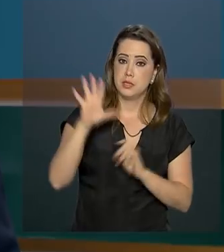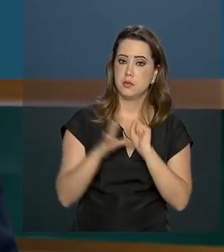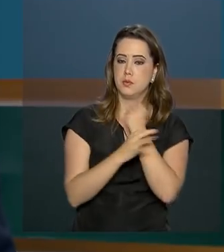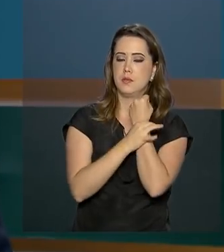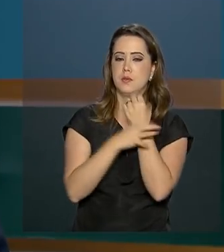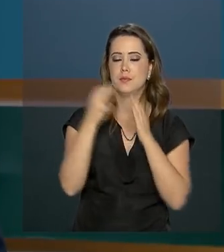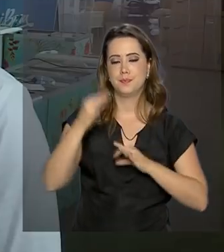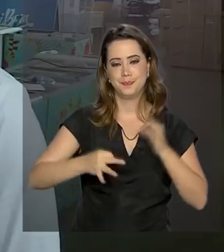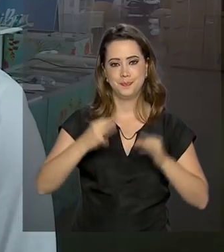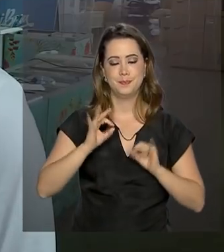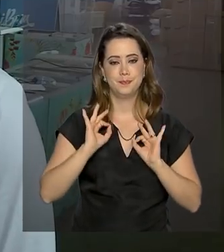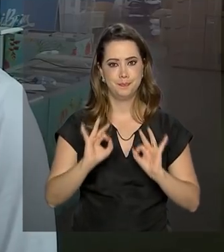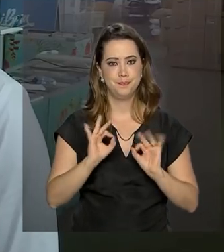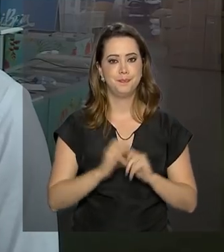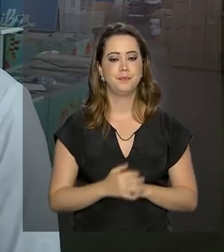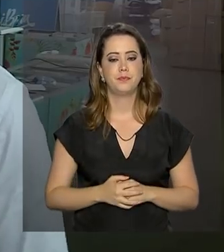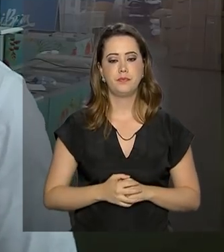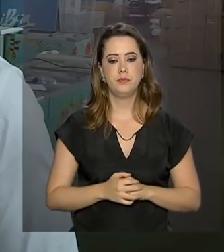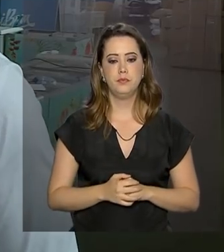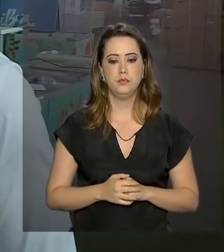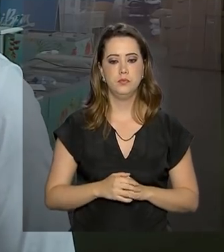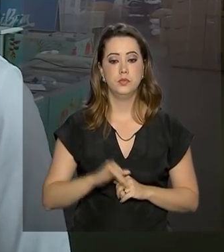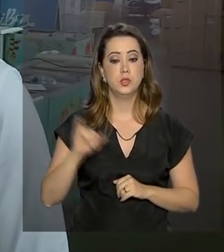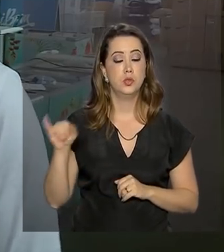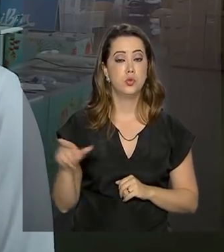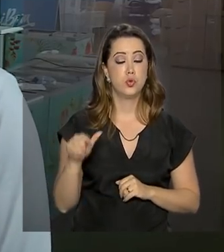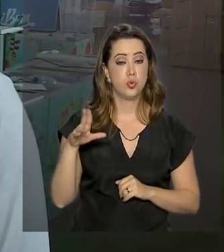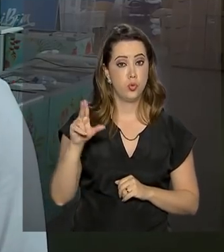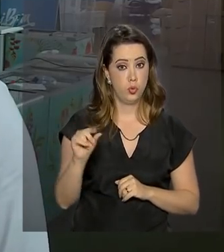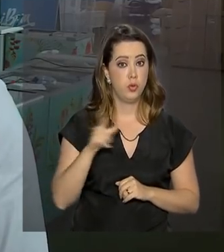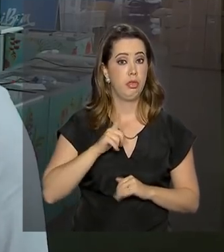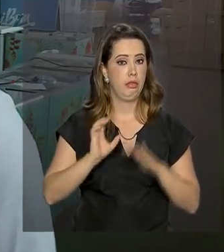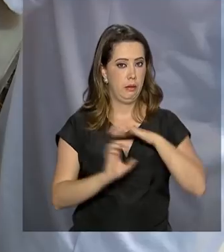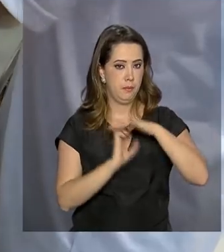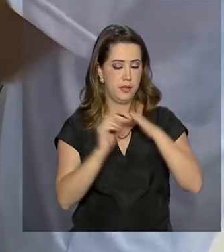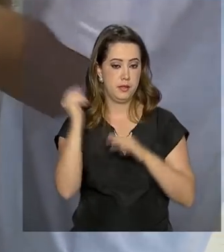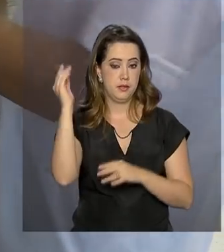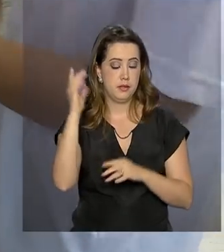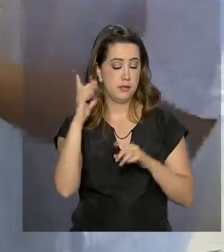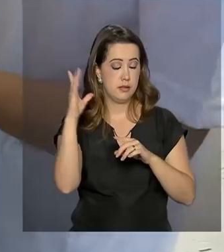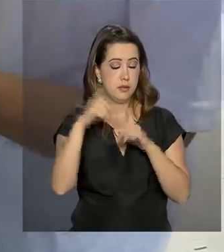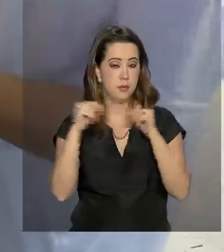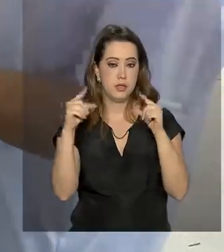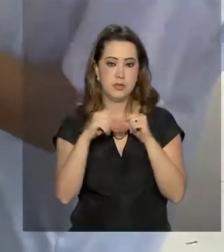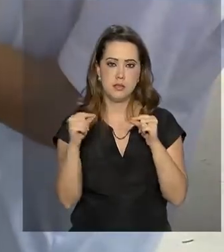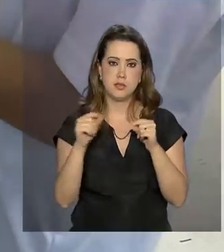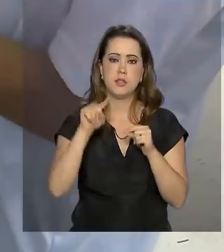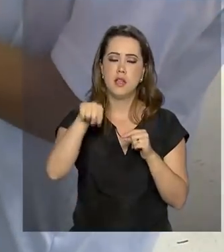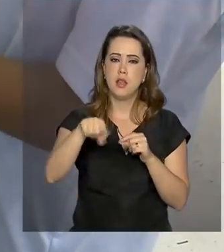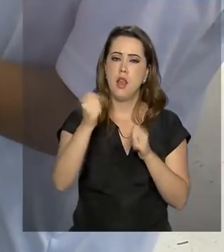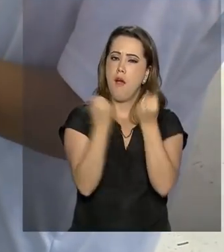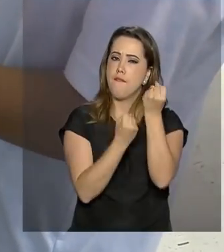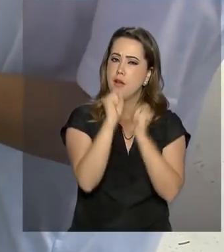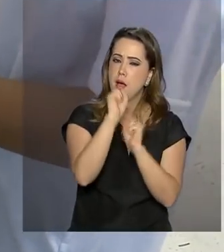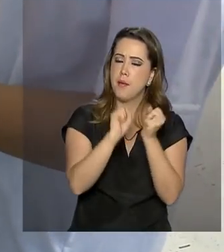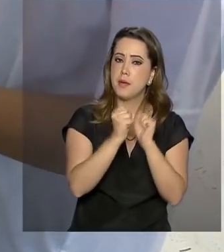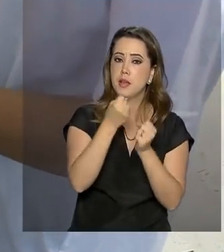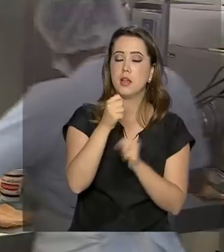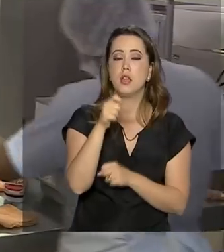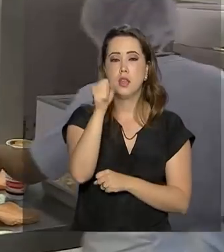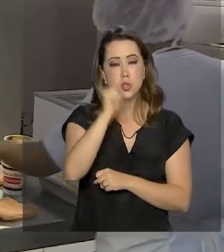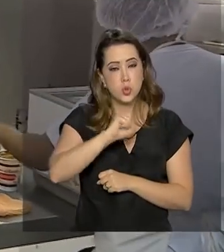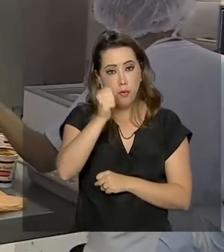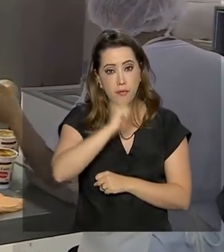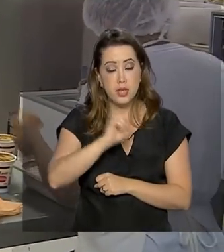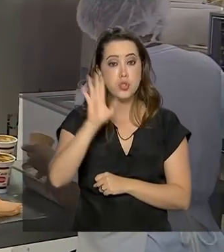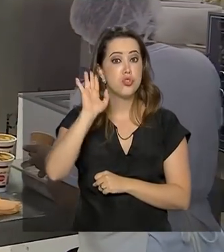jurídica. Júlio Fatioli é empresário em Brasília. A fábrica de sorvetes está aberta há quatro anos.